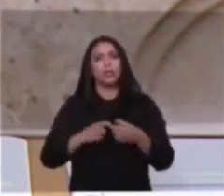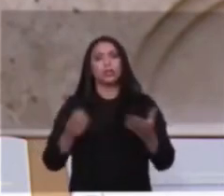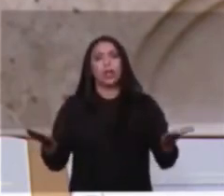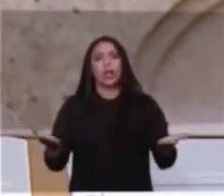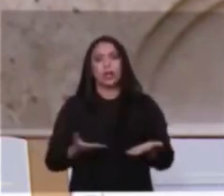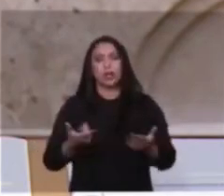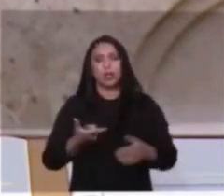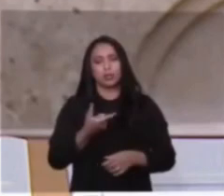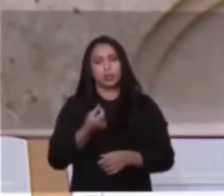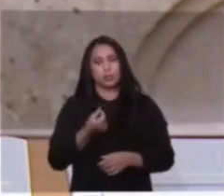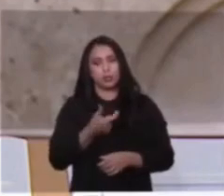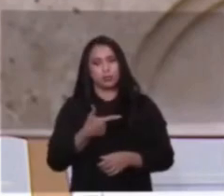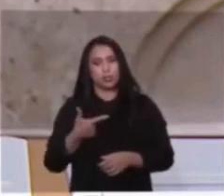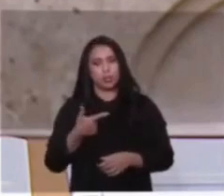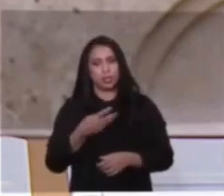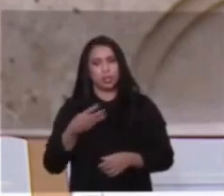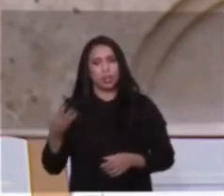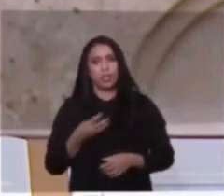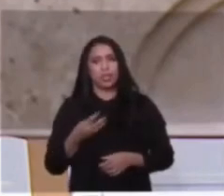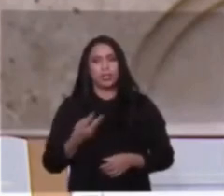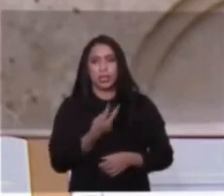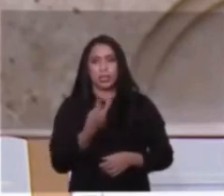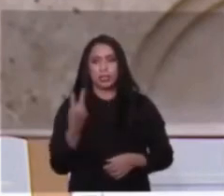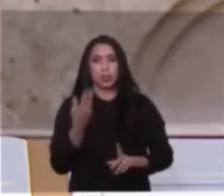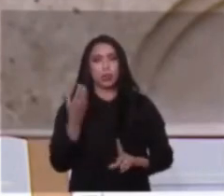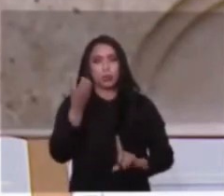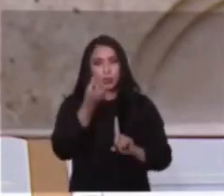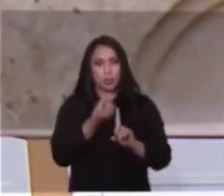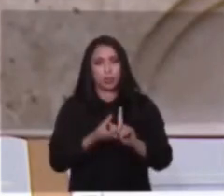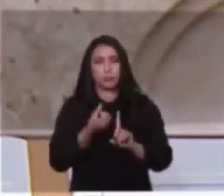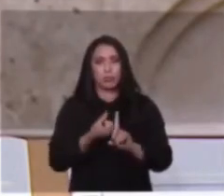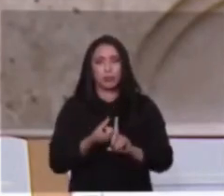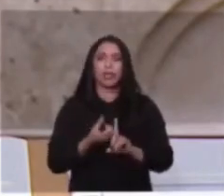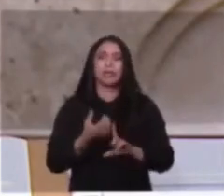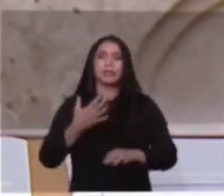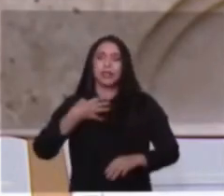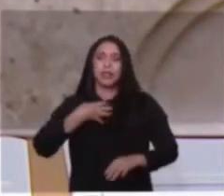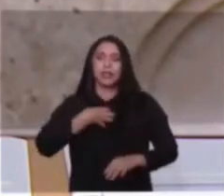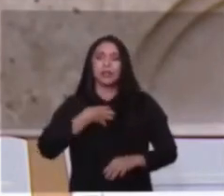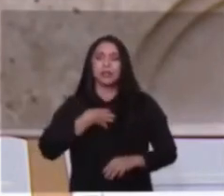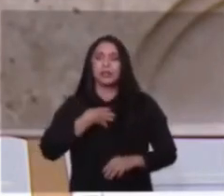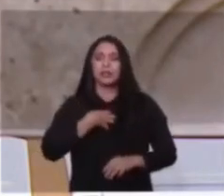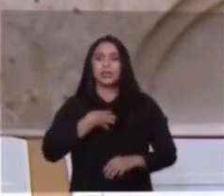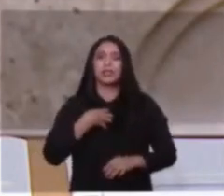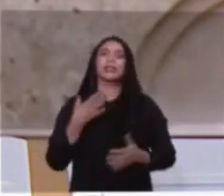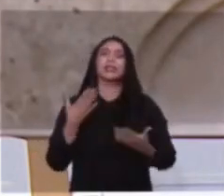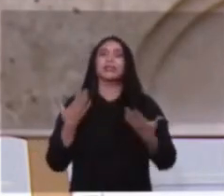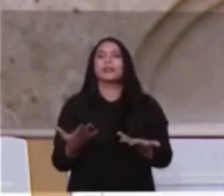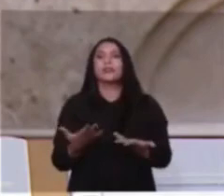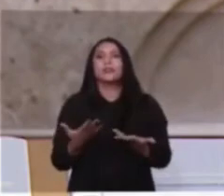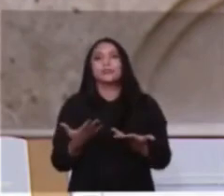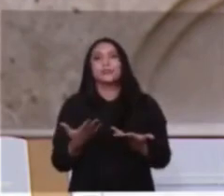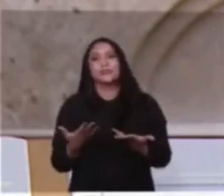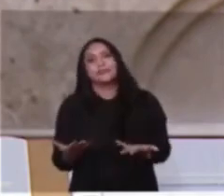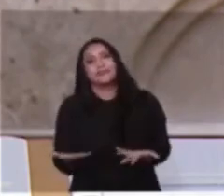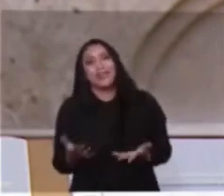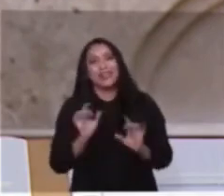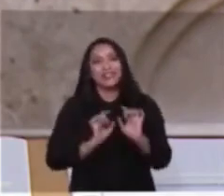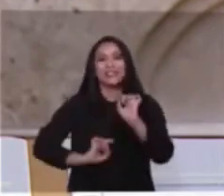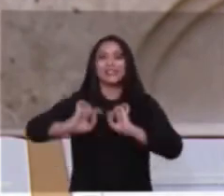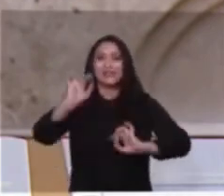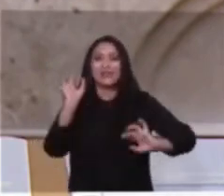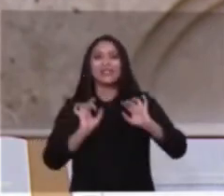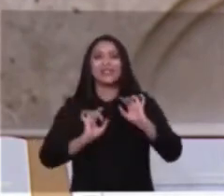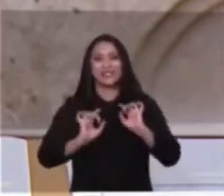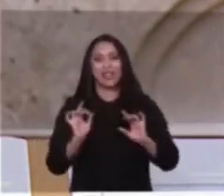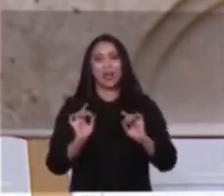de 2023 tem para mim, permitam-me dizê-lo, um sentido, um sabor